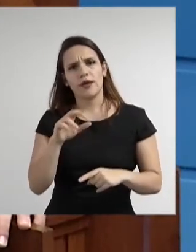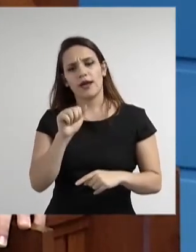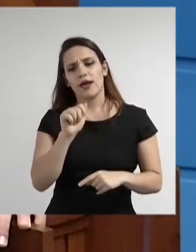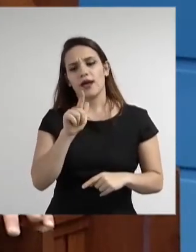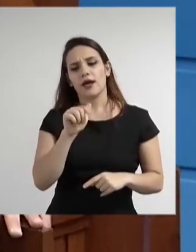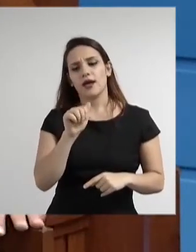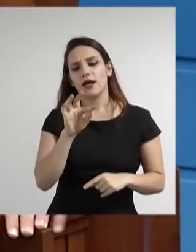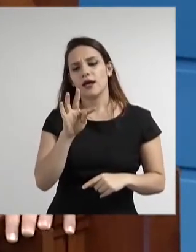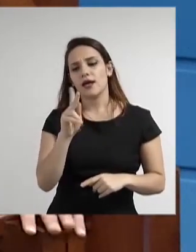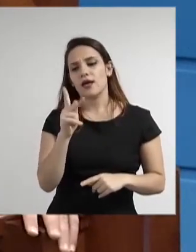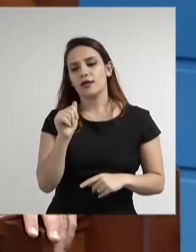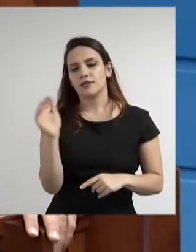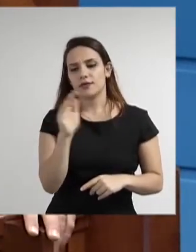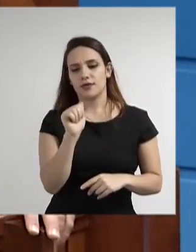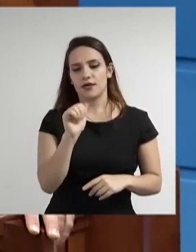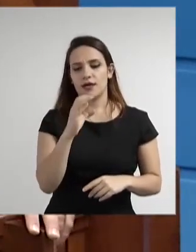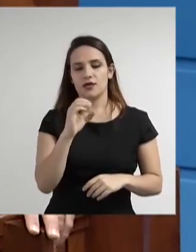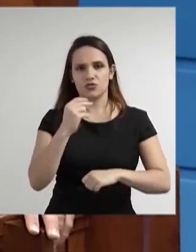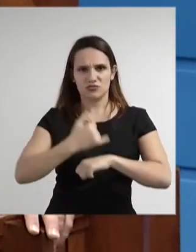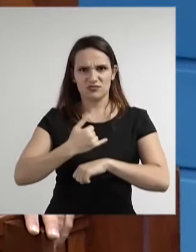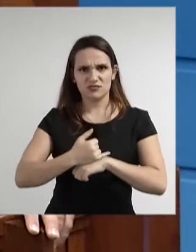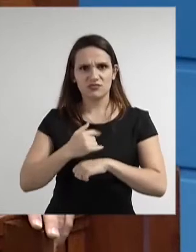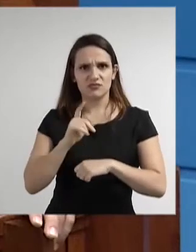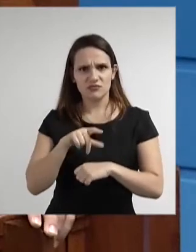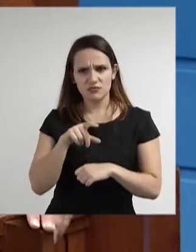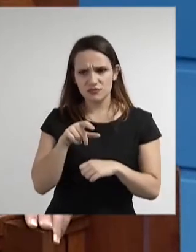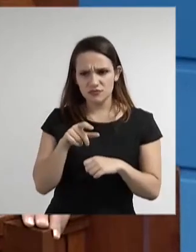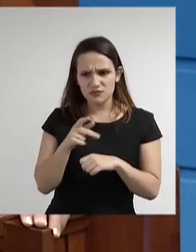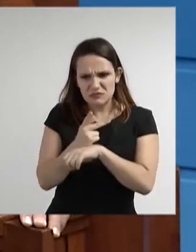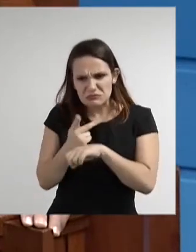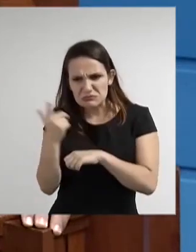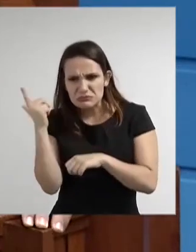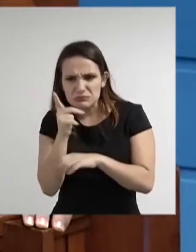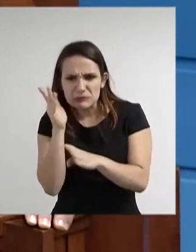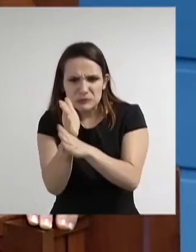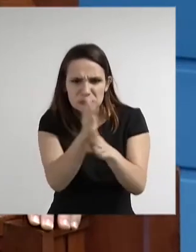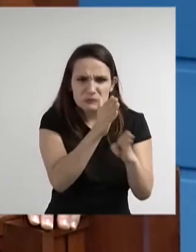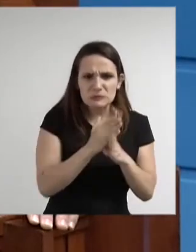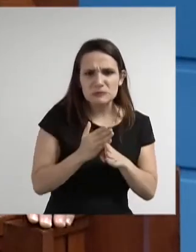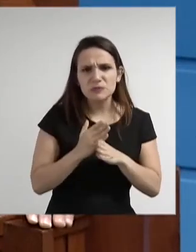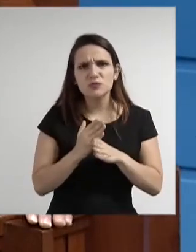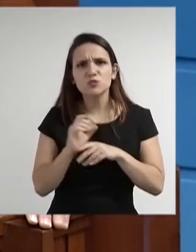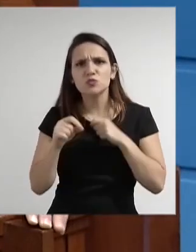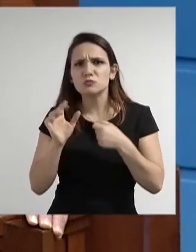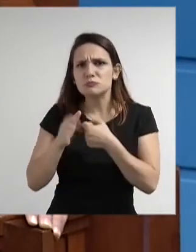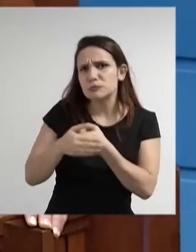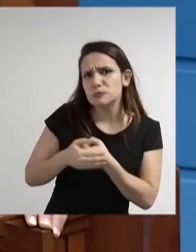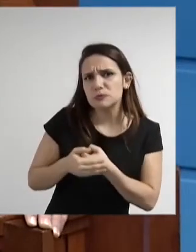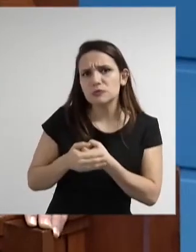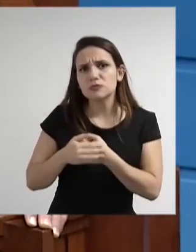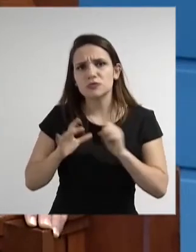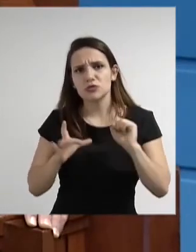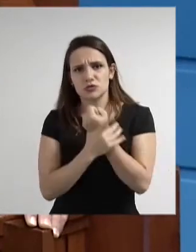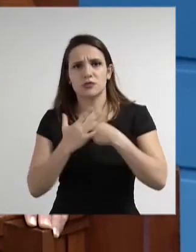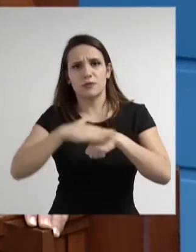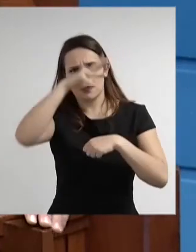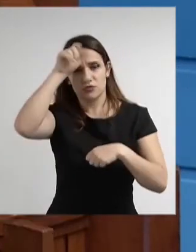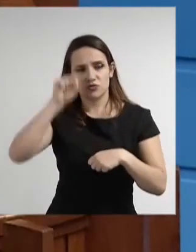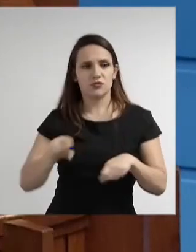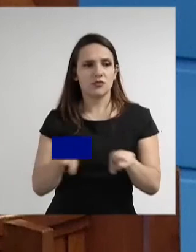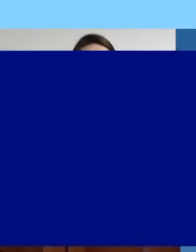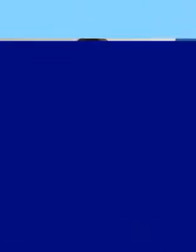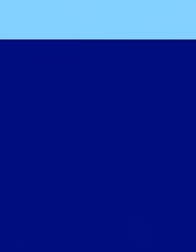que vai, sobremaneira, contribuir para a segurança não só no Mato Grosso do Sul, mas também no nosso